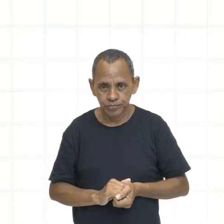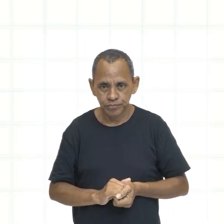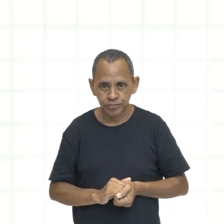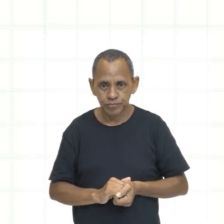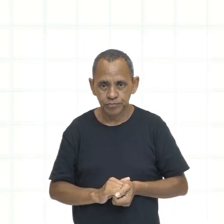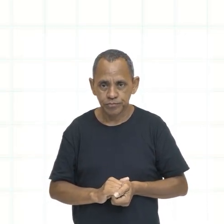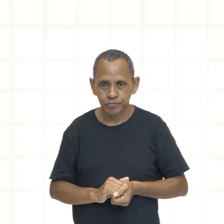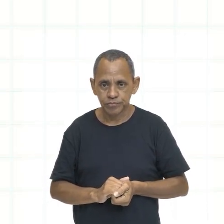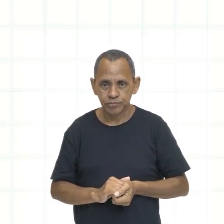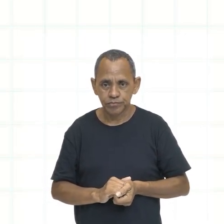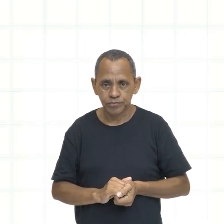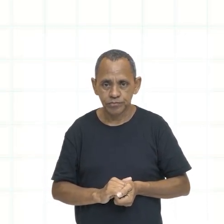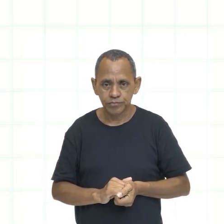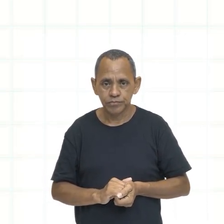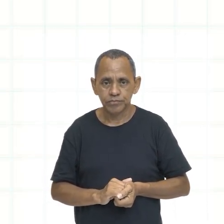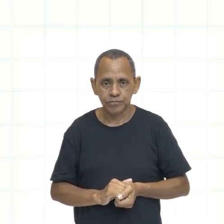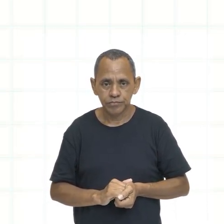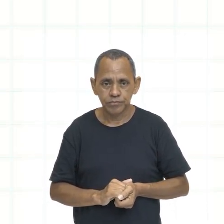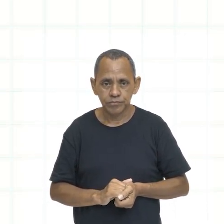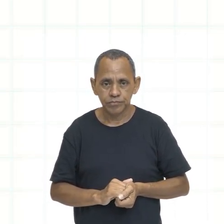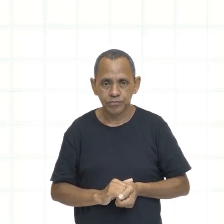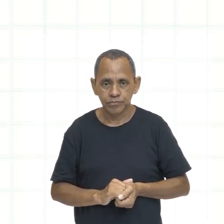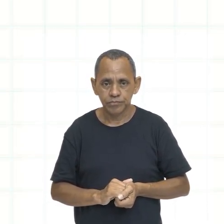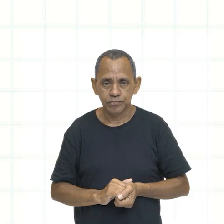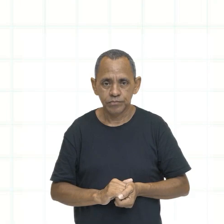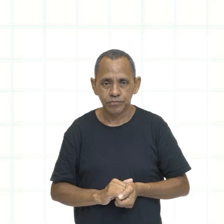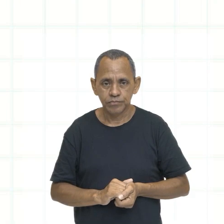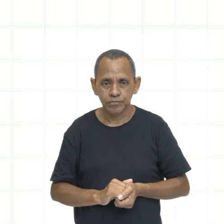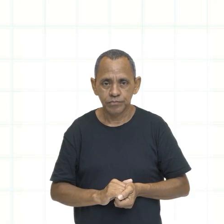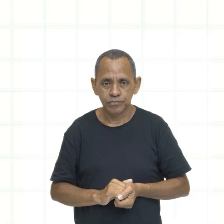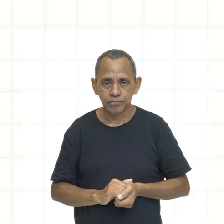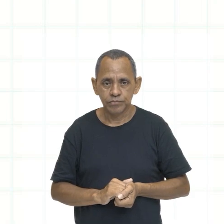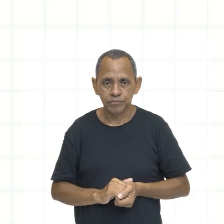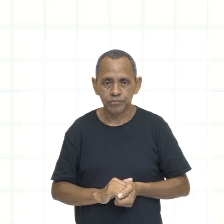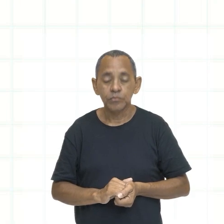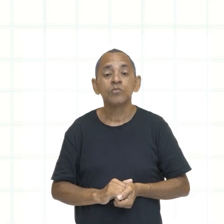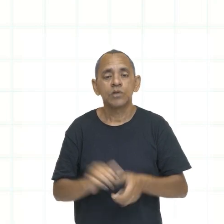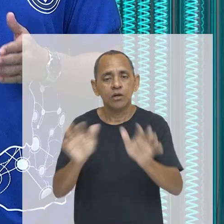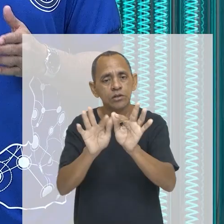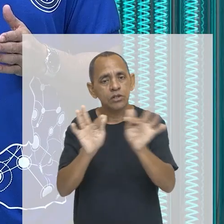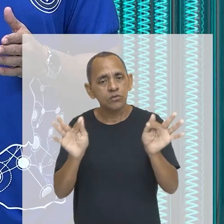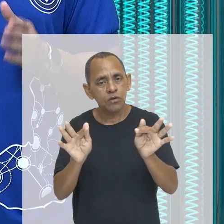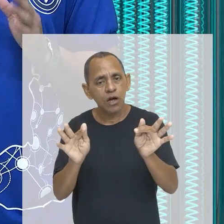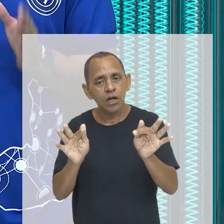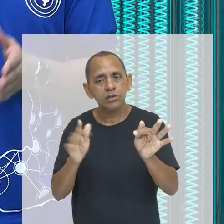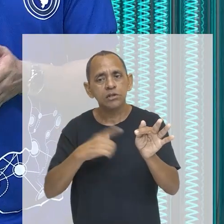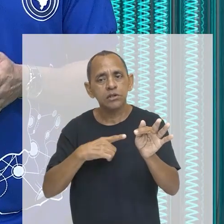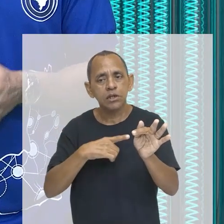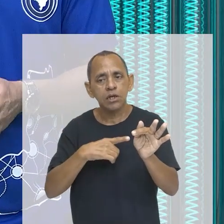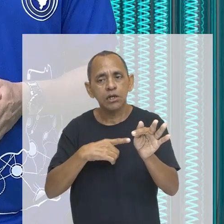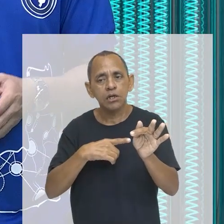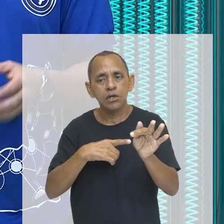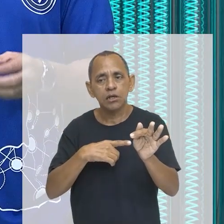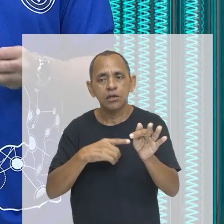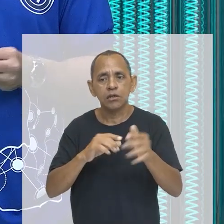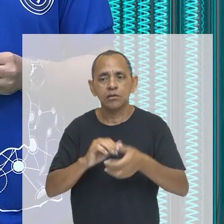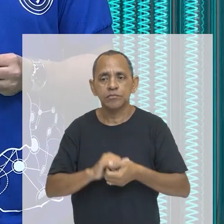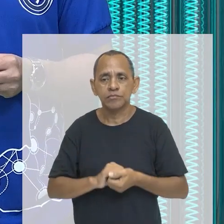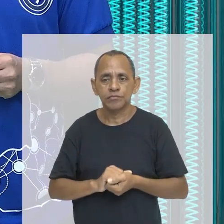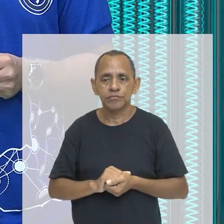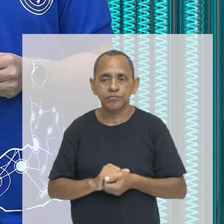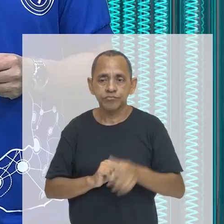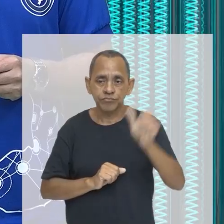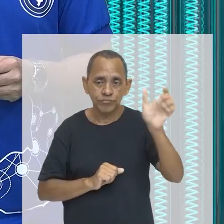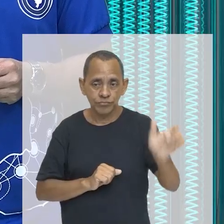utilizado, né, como verbo auxiliar na língua inglesa, tá certo? Então, nas frases com o semimodal